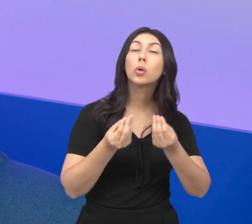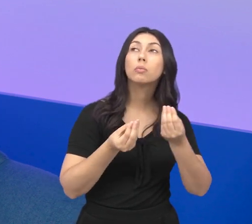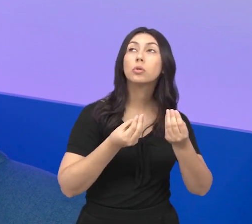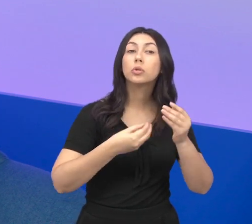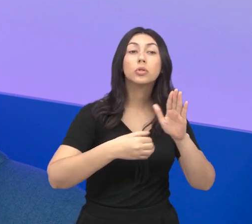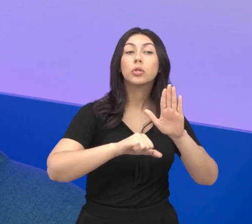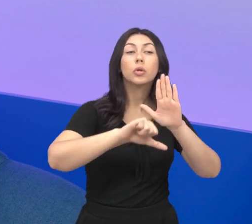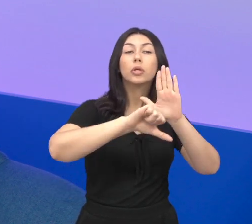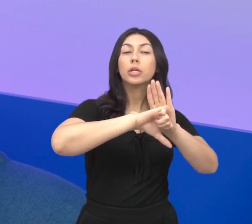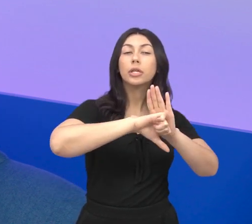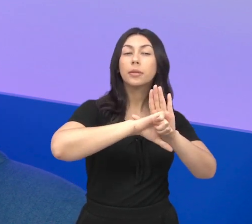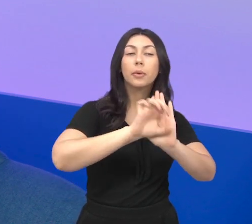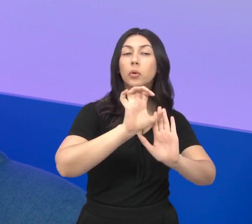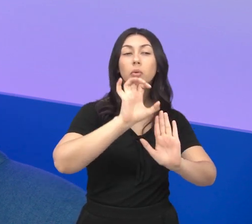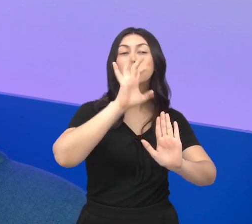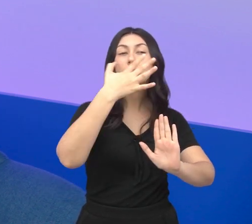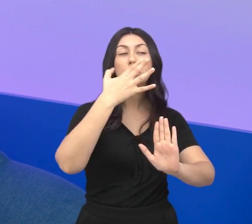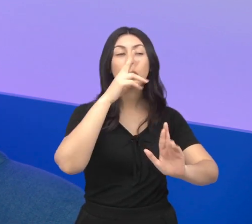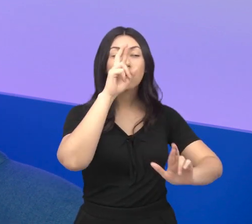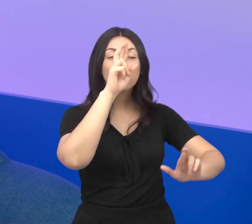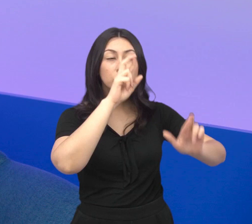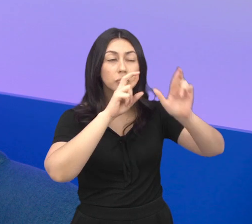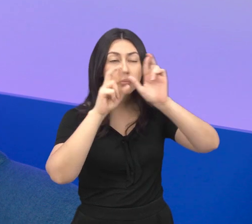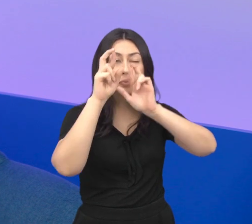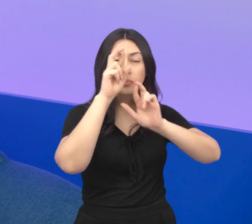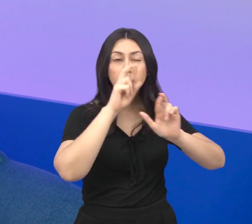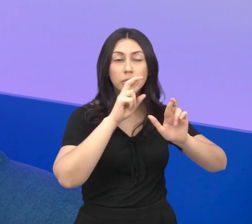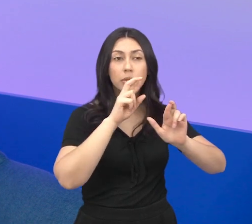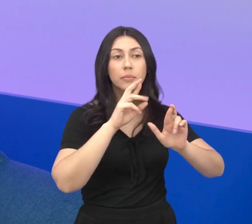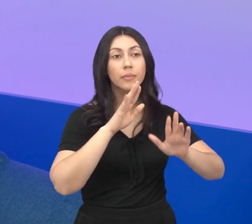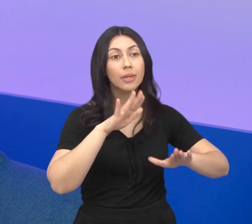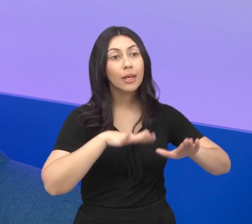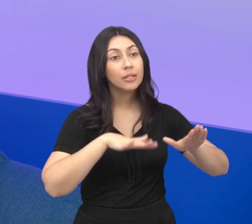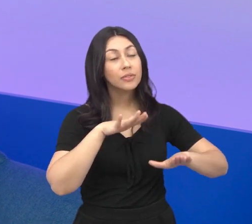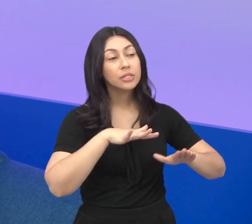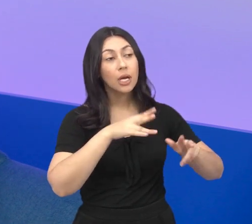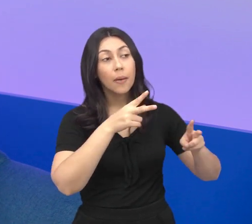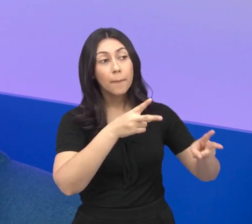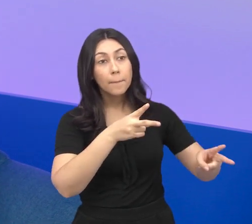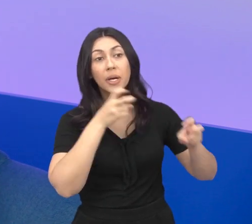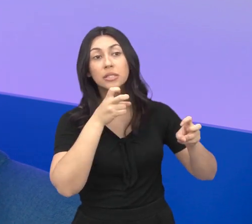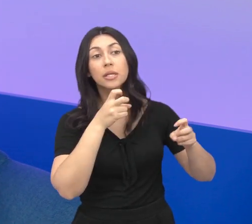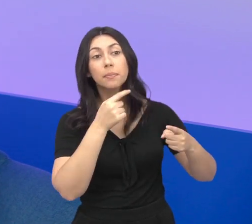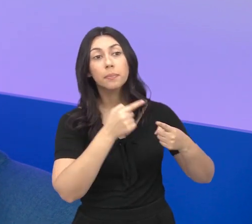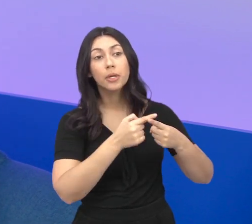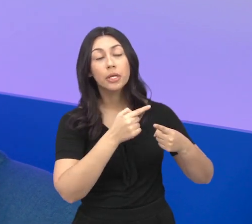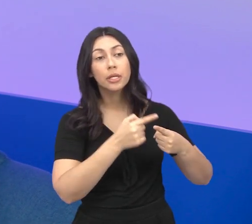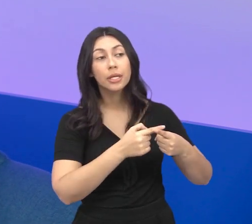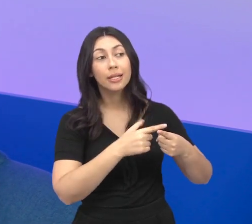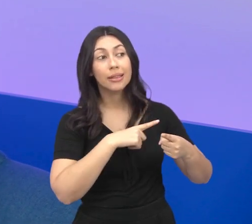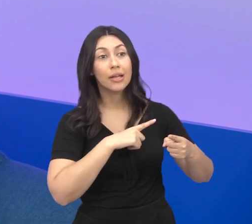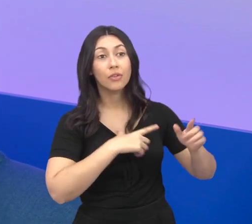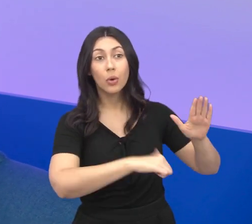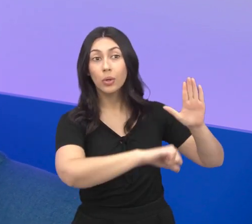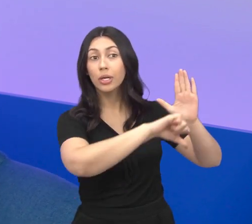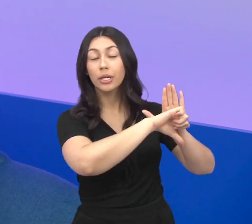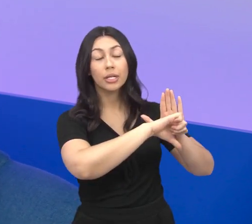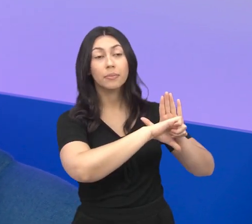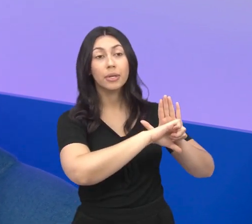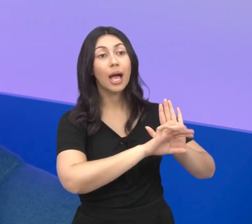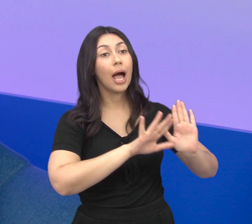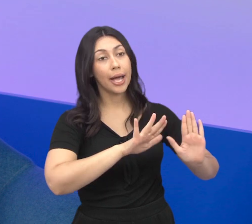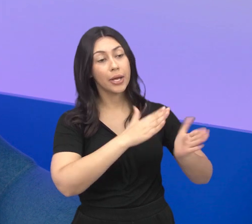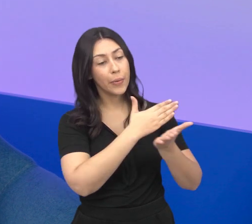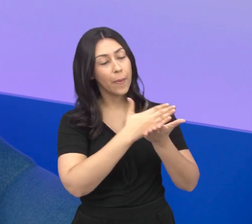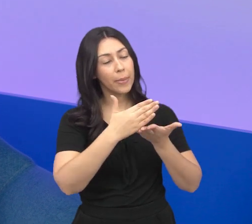ser analisado, ou melhor, como é que ele vai ser identificado. Muitas vezes ele é identificado por meio de um crime, então quem age no primeiro